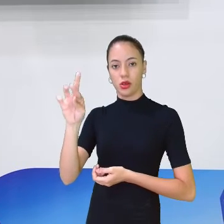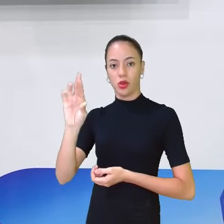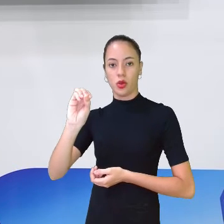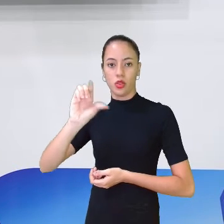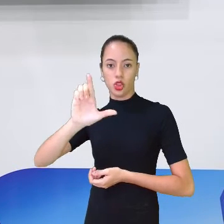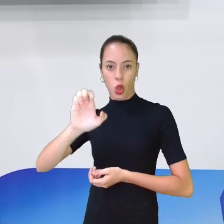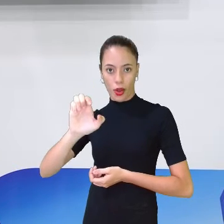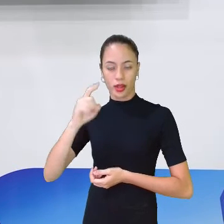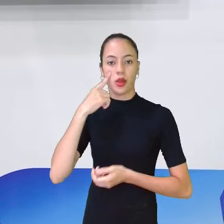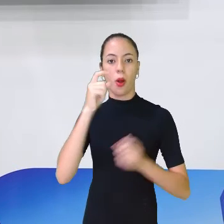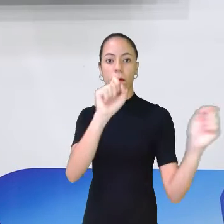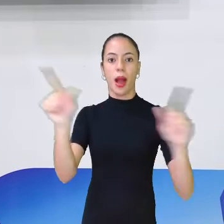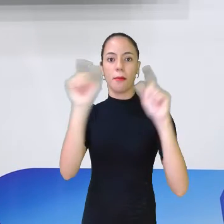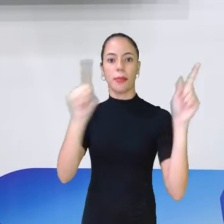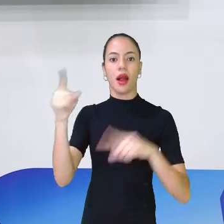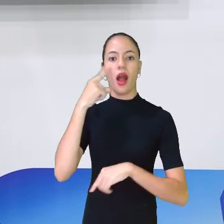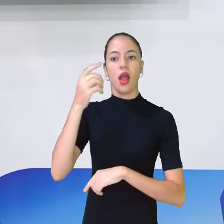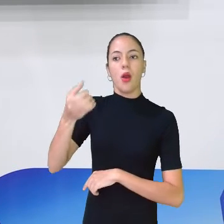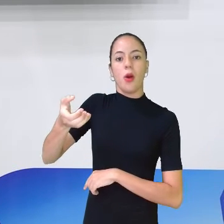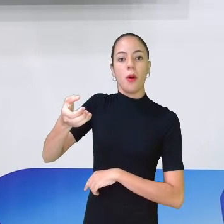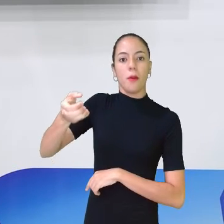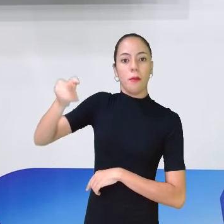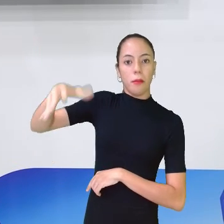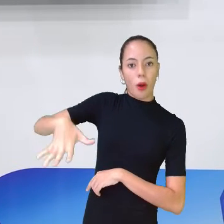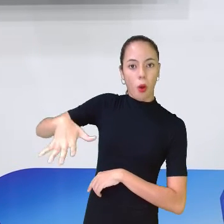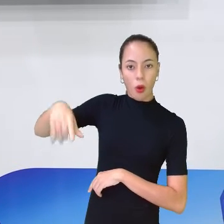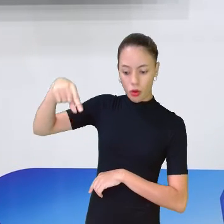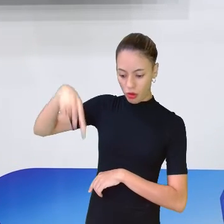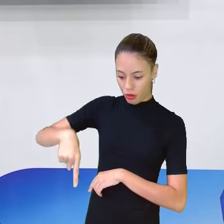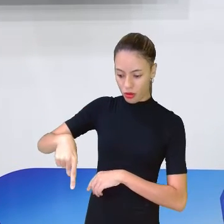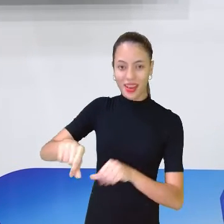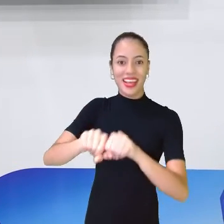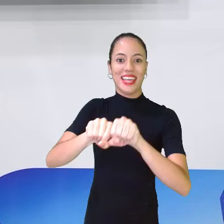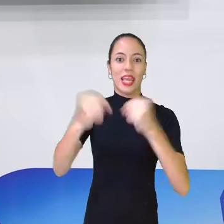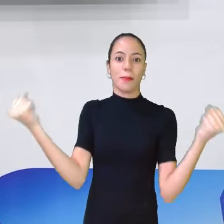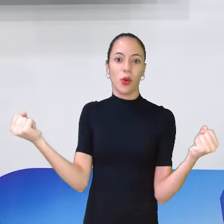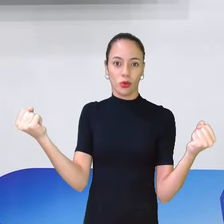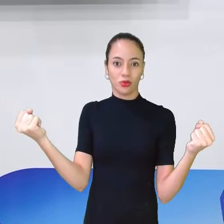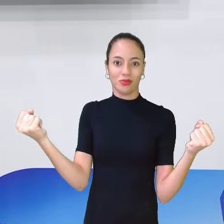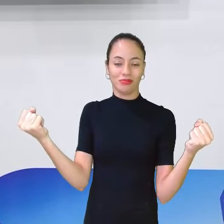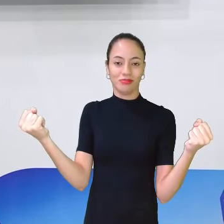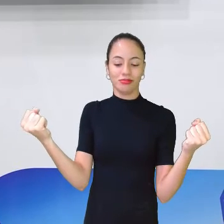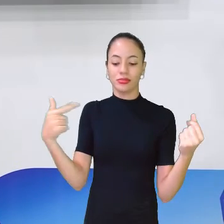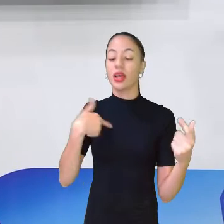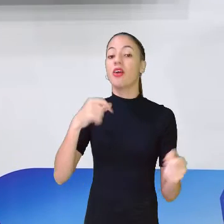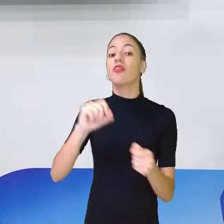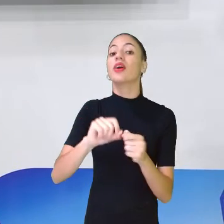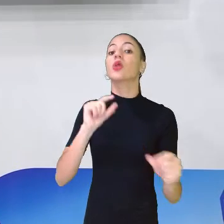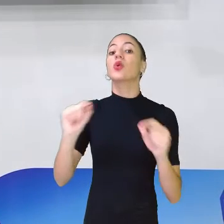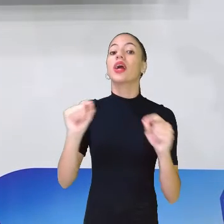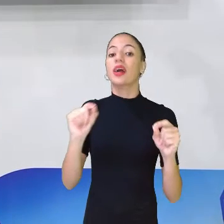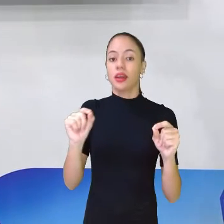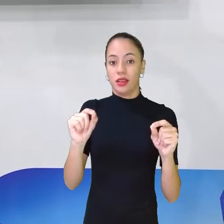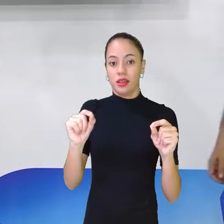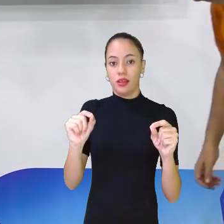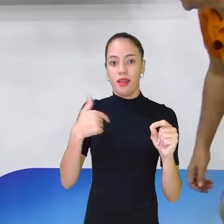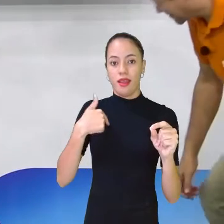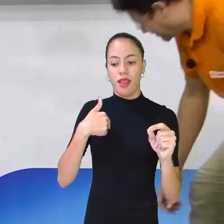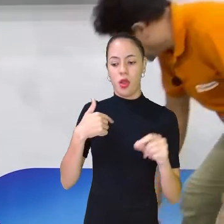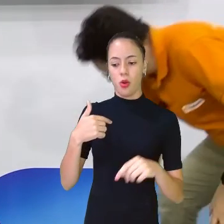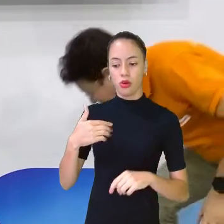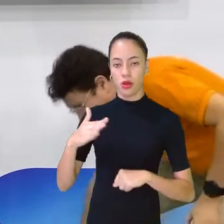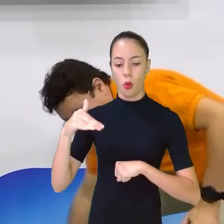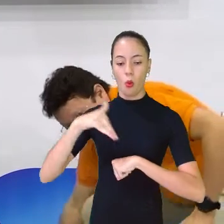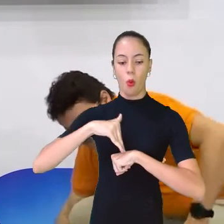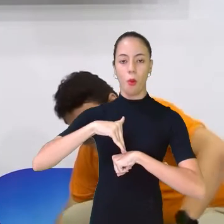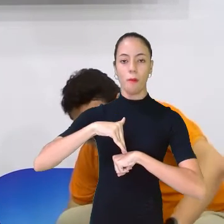aqui falando, o passador caiu. Eita. Quebrou o passador. Aí, o que é que eu vou fazer? Eu vou colocar a culpa em